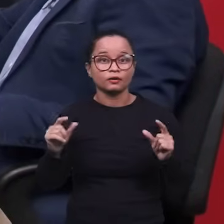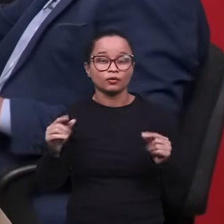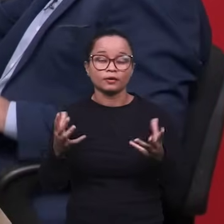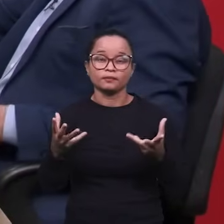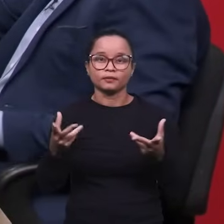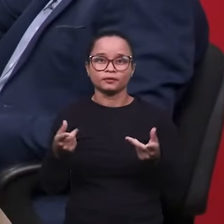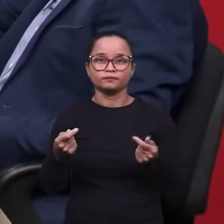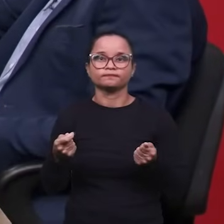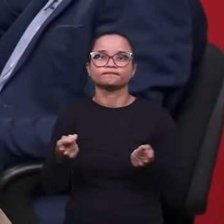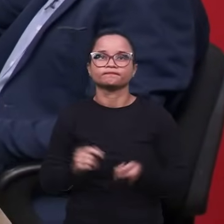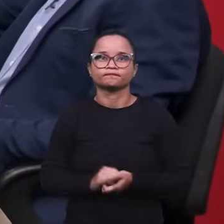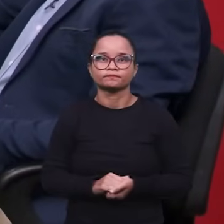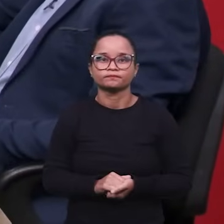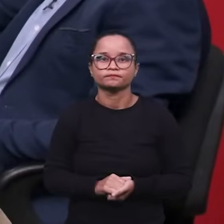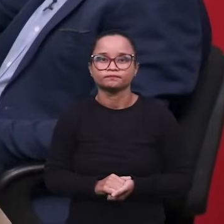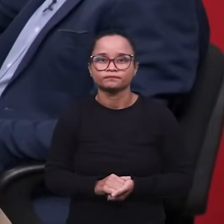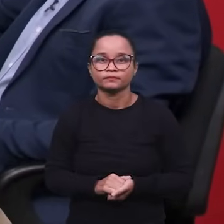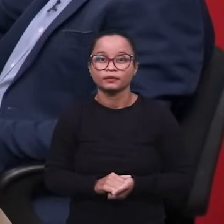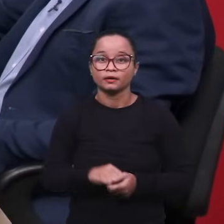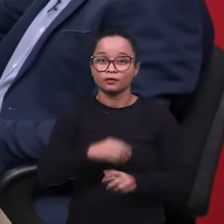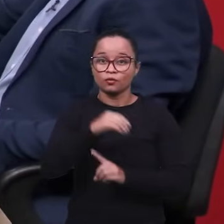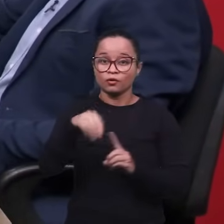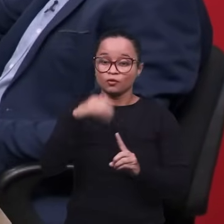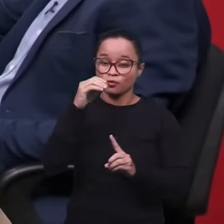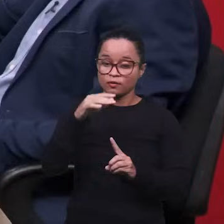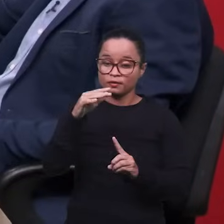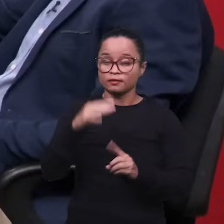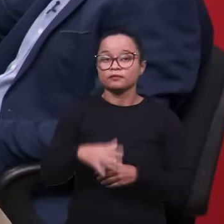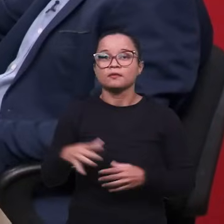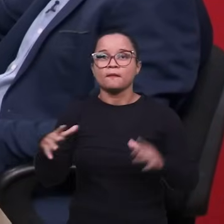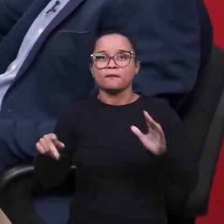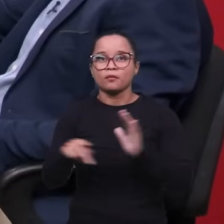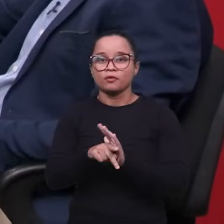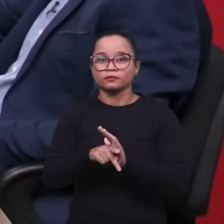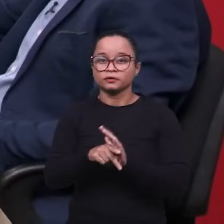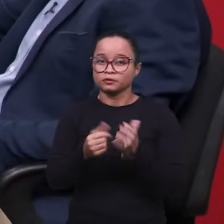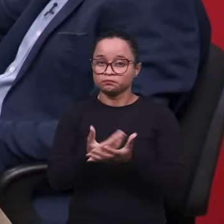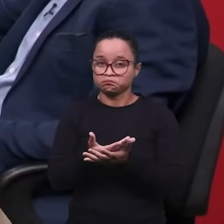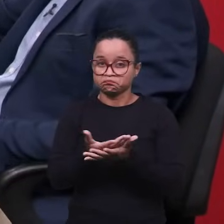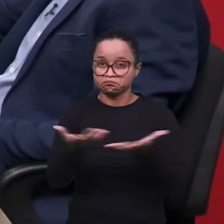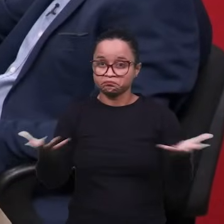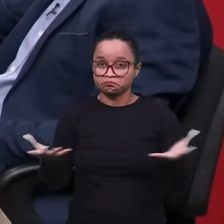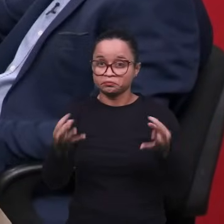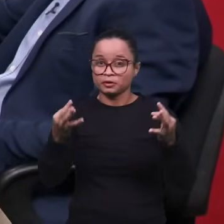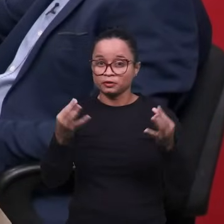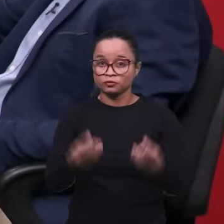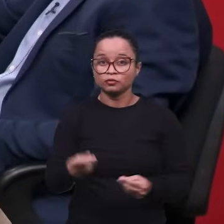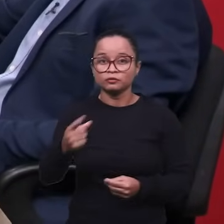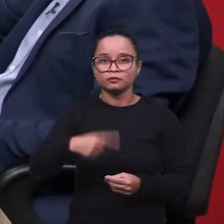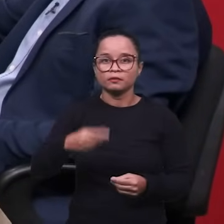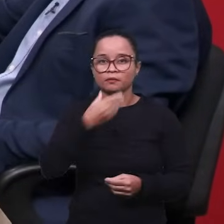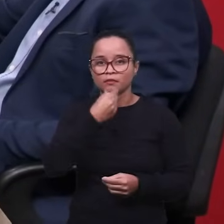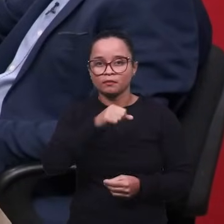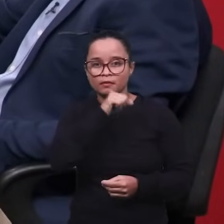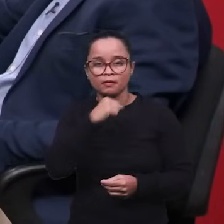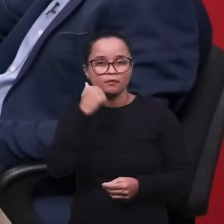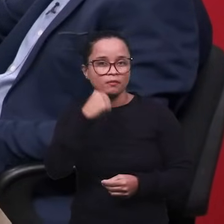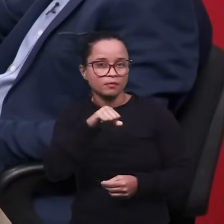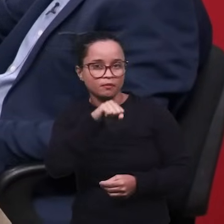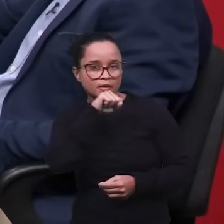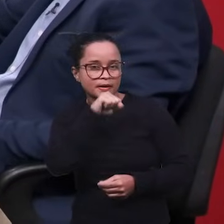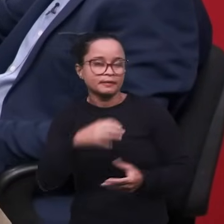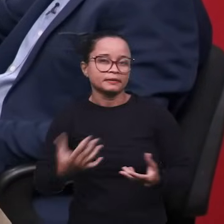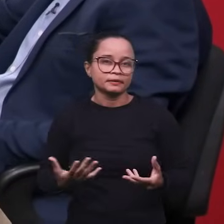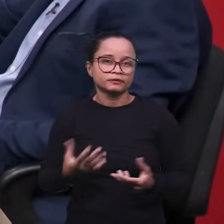que é extraordinário, né? Esse recurso da graça que o Senhor coloca à disposição de todos nós, de todos os pais,